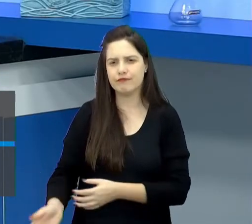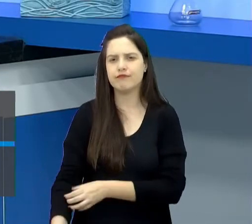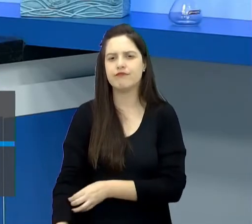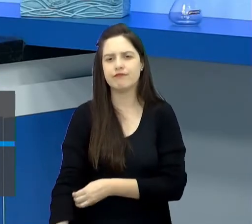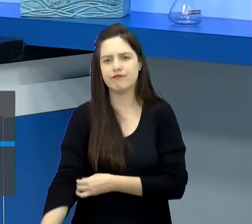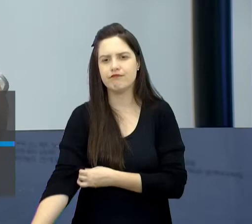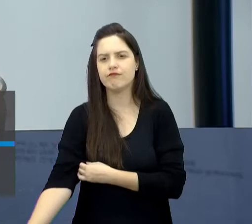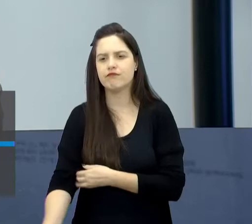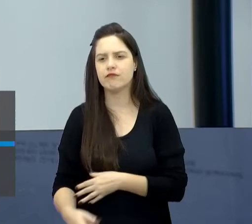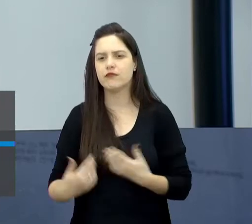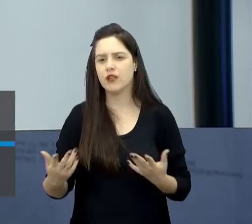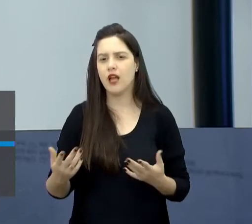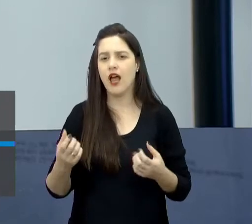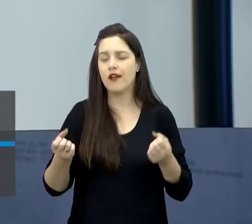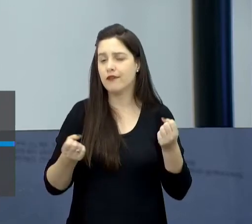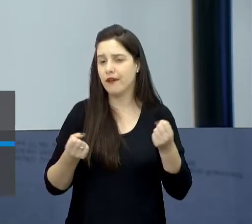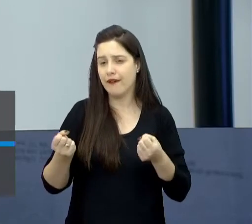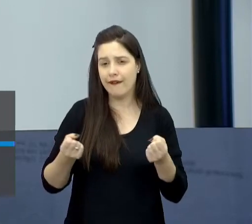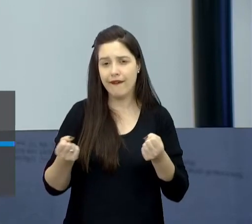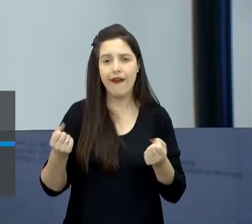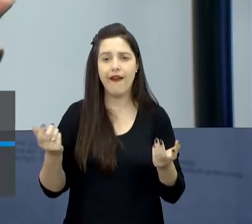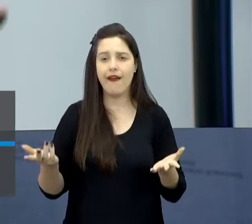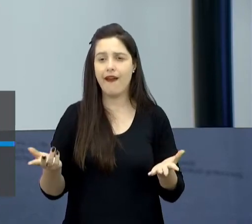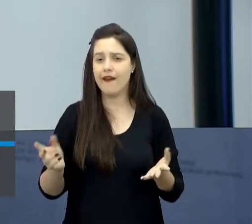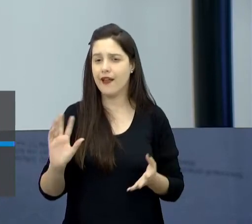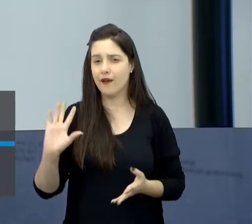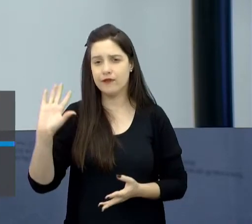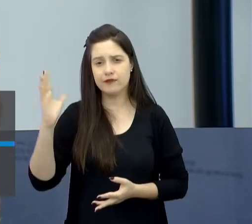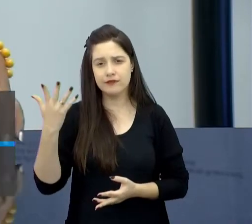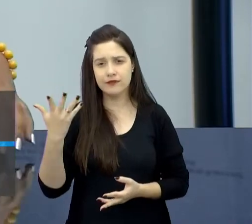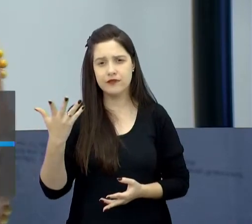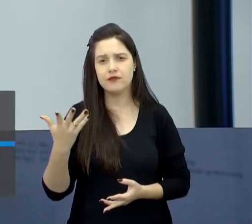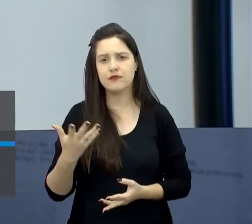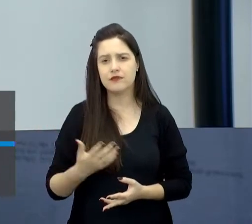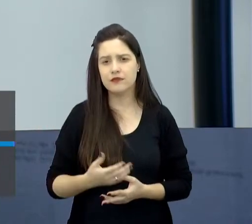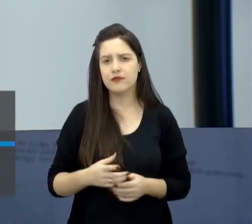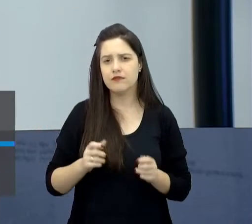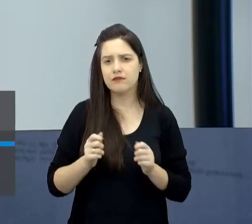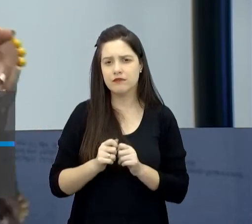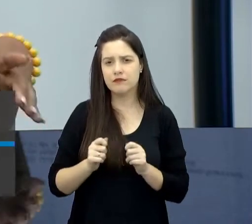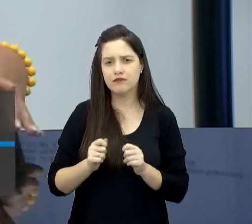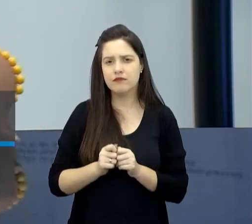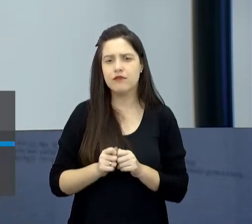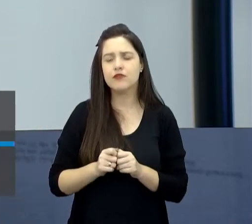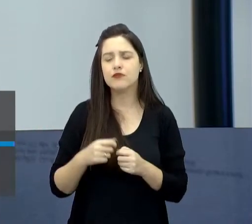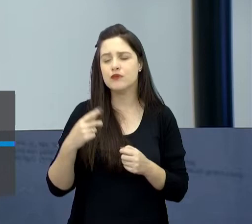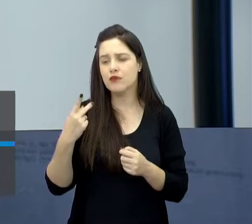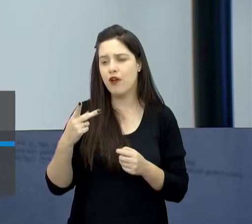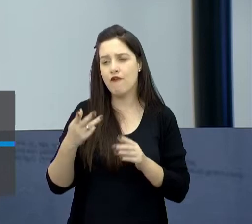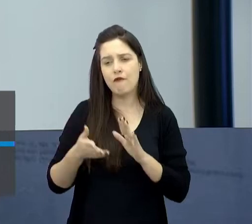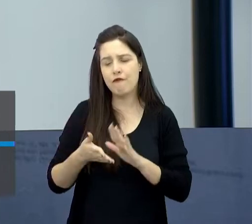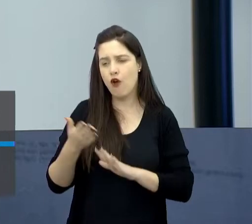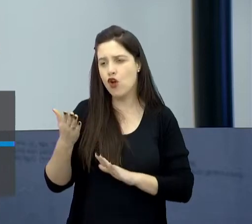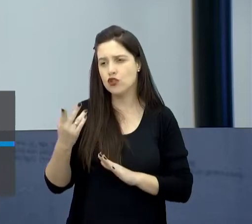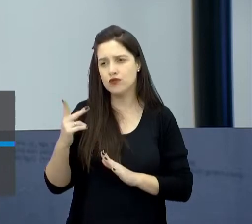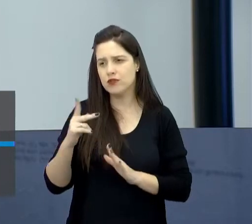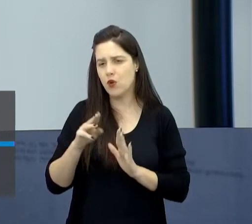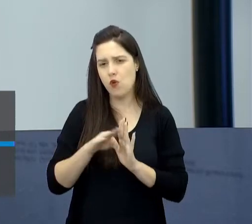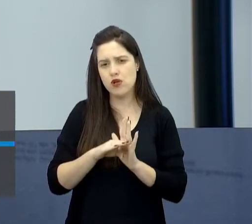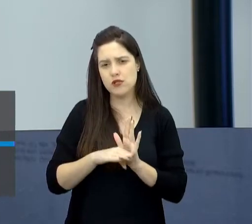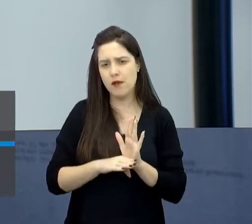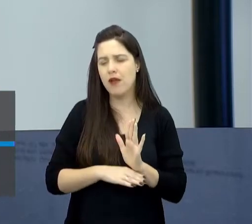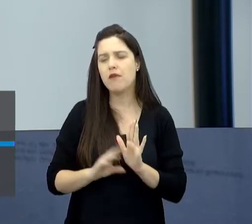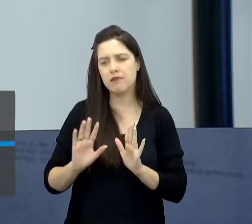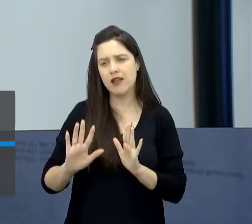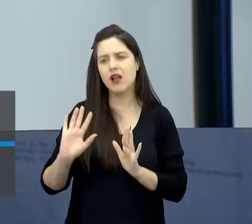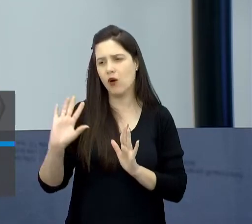Olha, Uma peça do carro que precisa trocar, algo que acontece, então aquilo não estava ali dentro do seu orçamento do planejado, mas